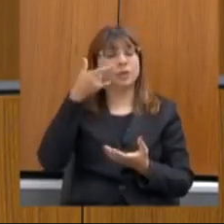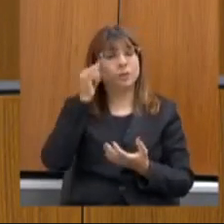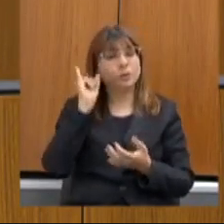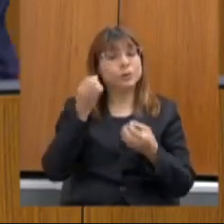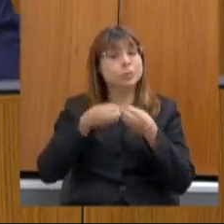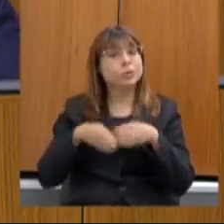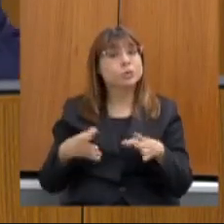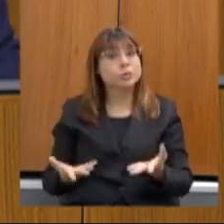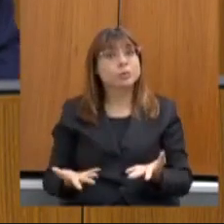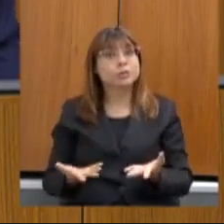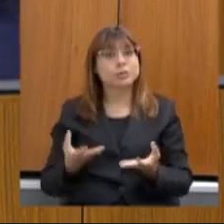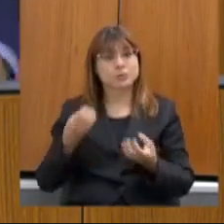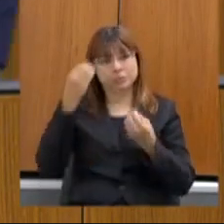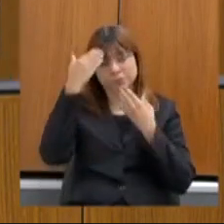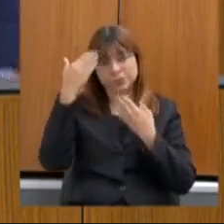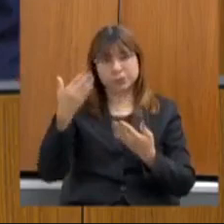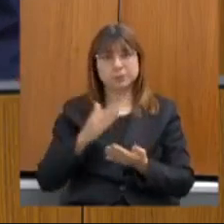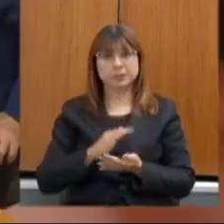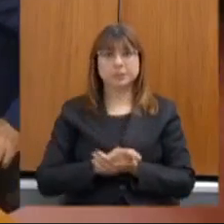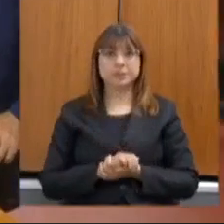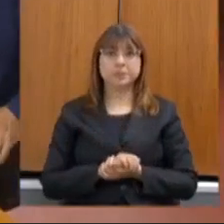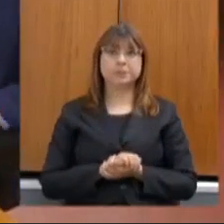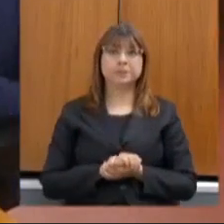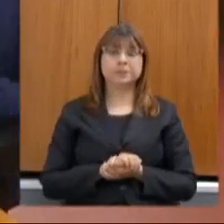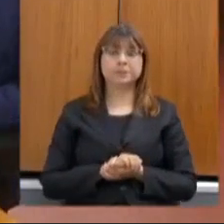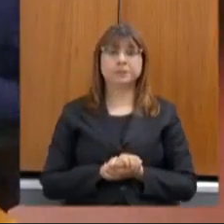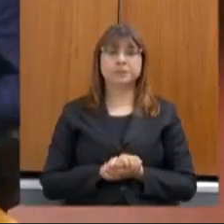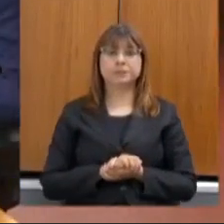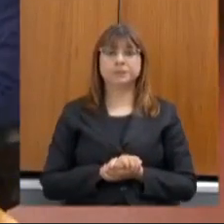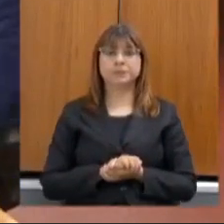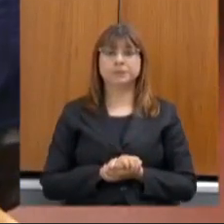prejudicado obrigado a